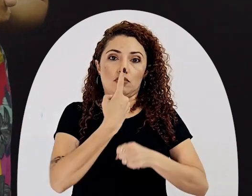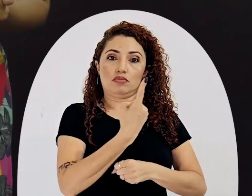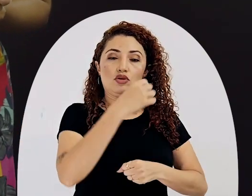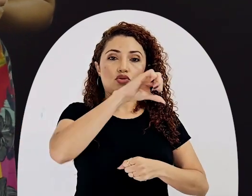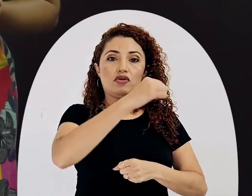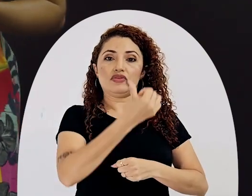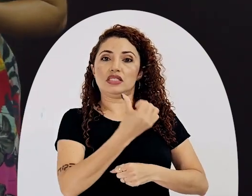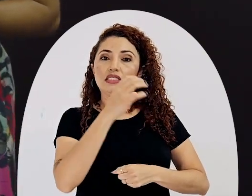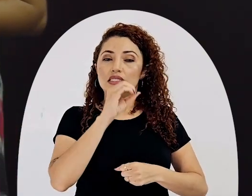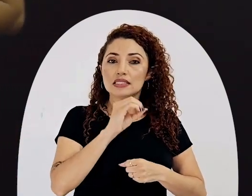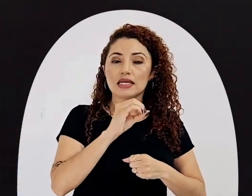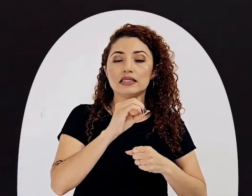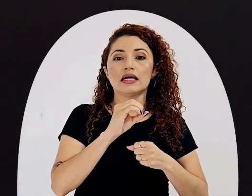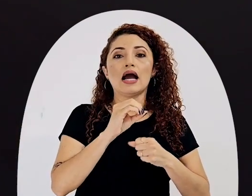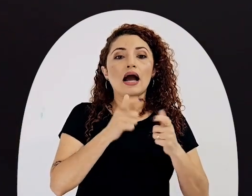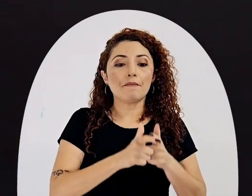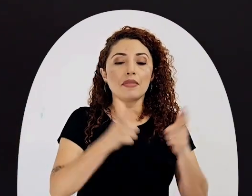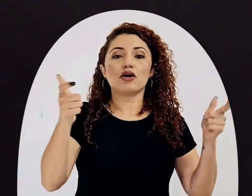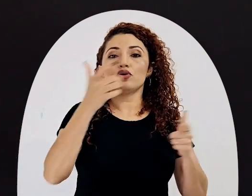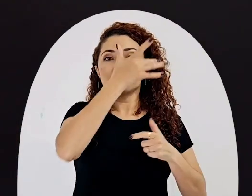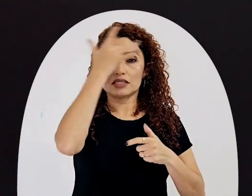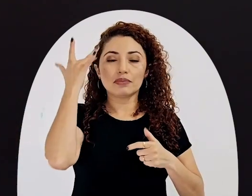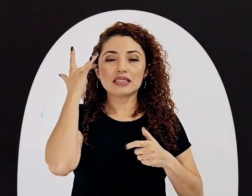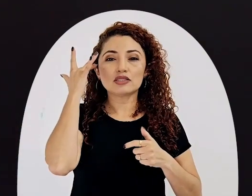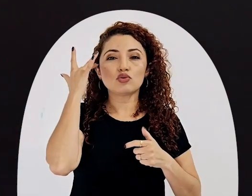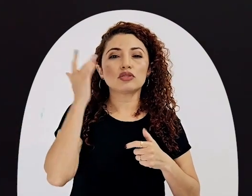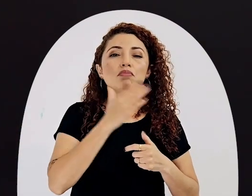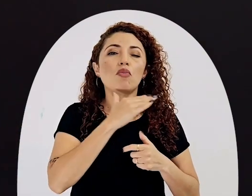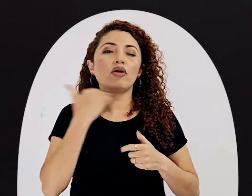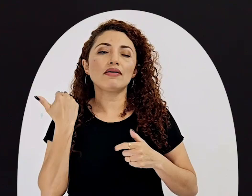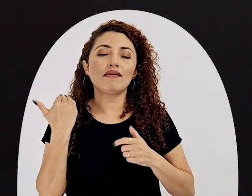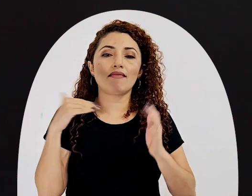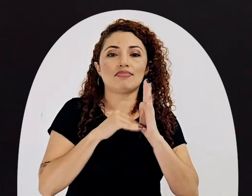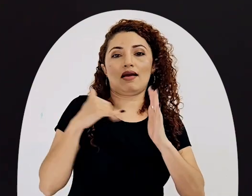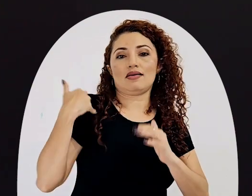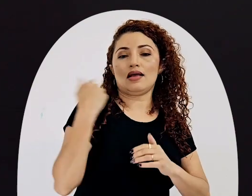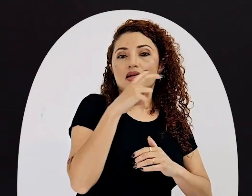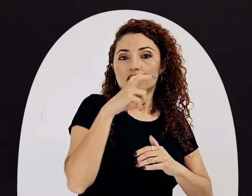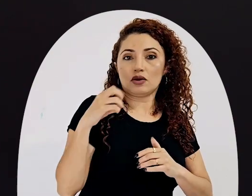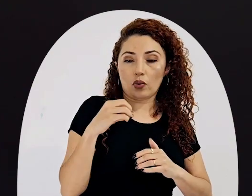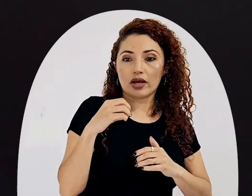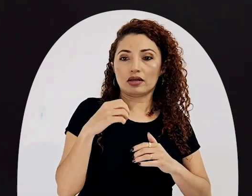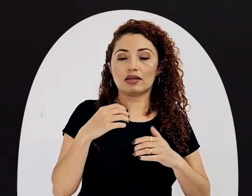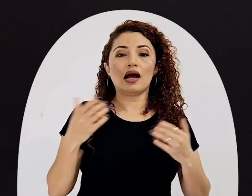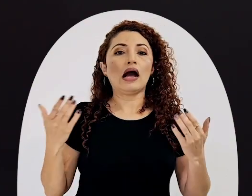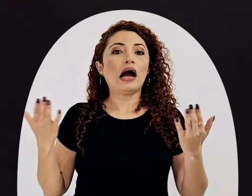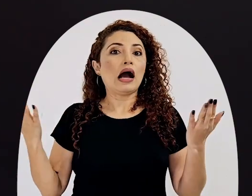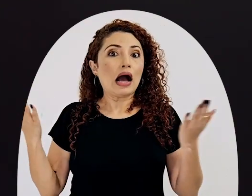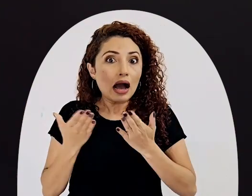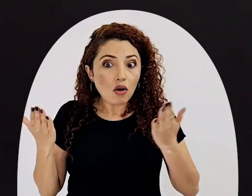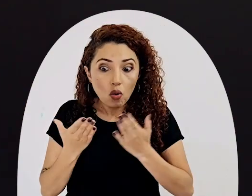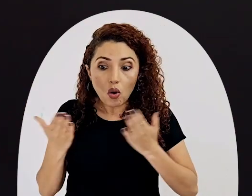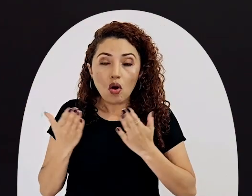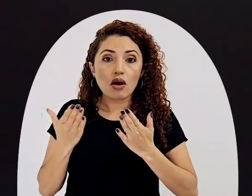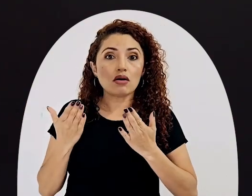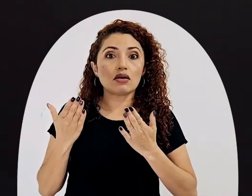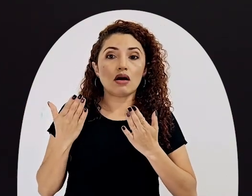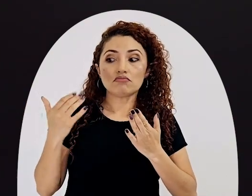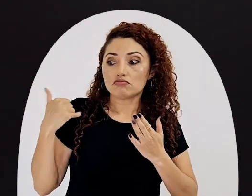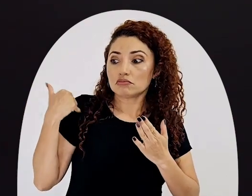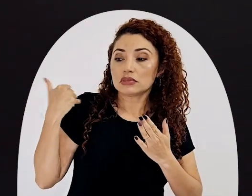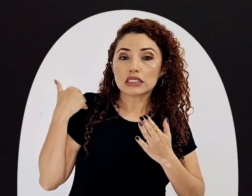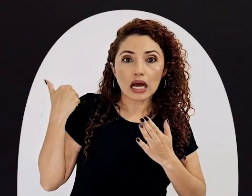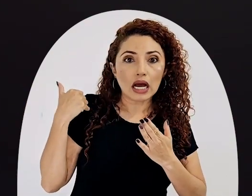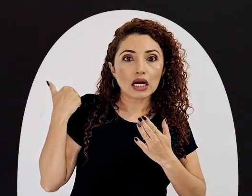anos. Hoje é de quase 78, alguma coisa, arredondando 79 anos. E nós temos mais